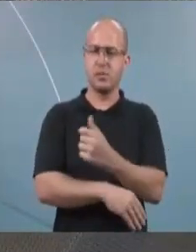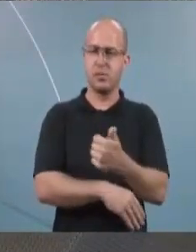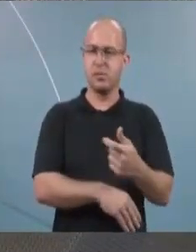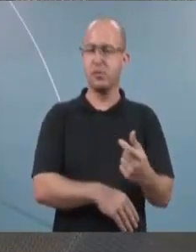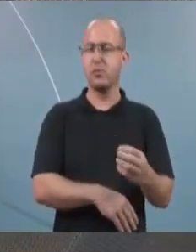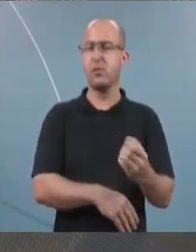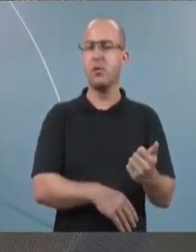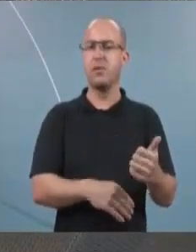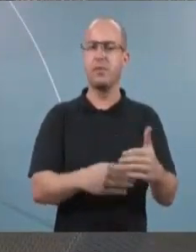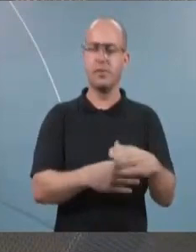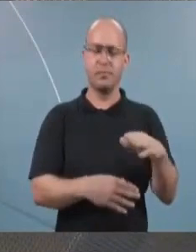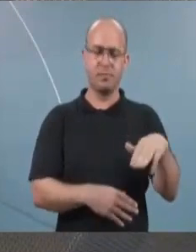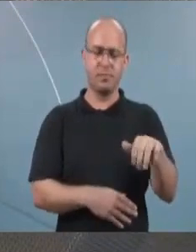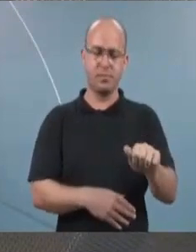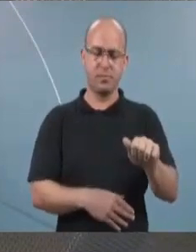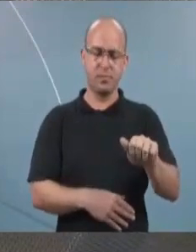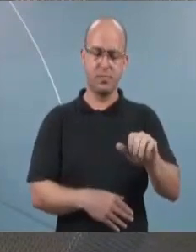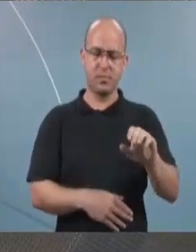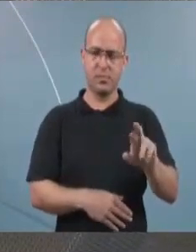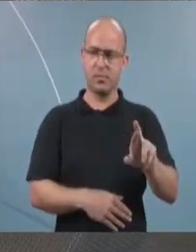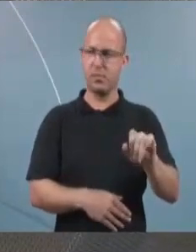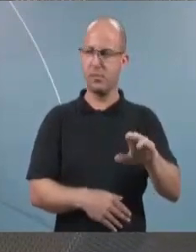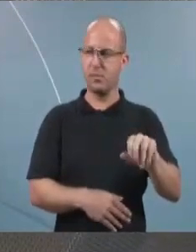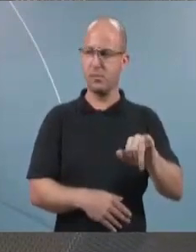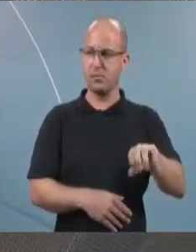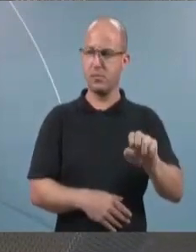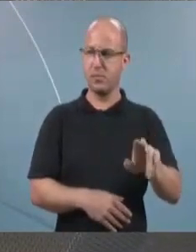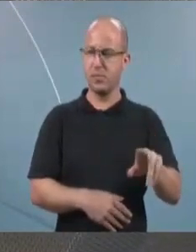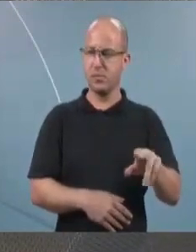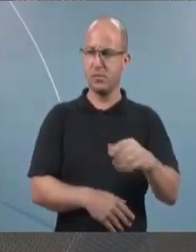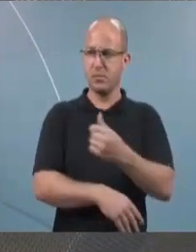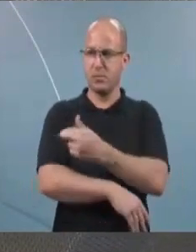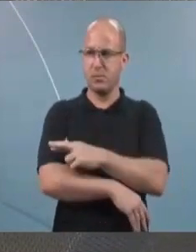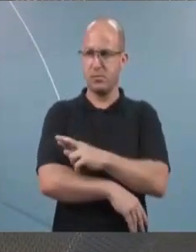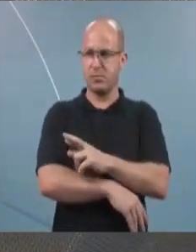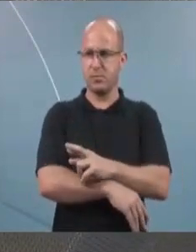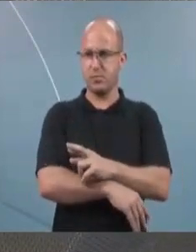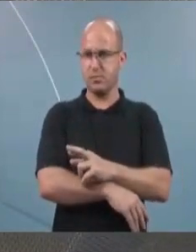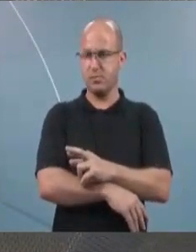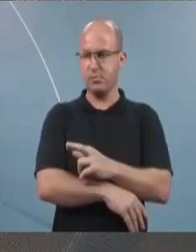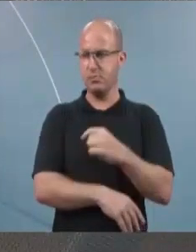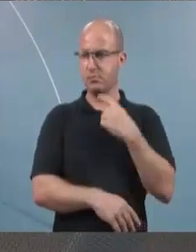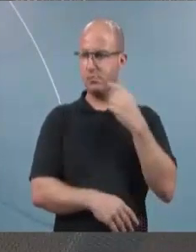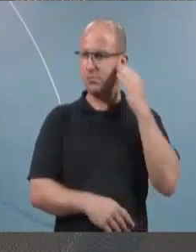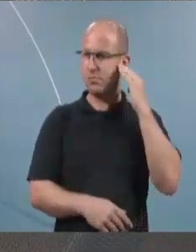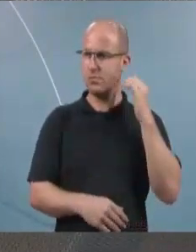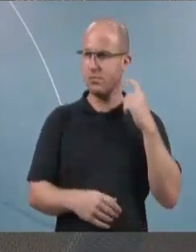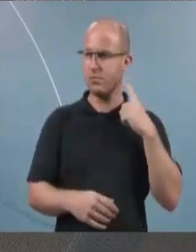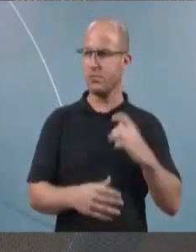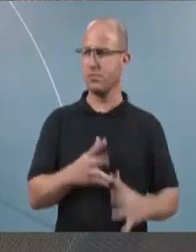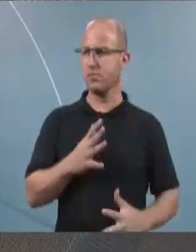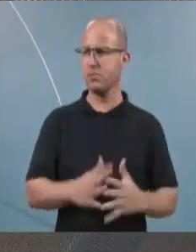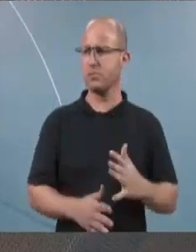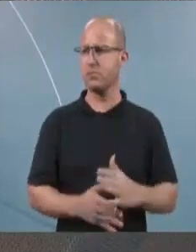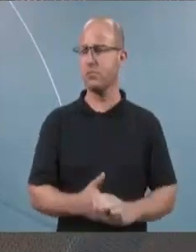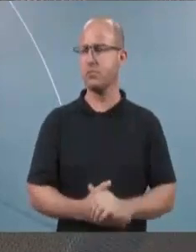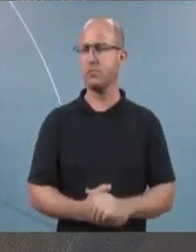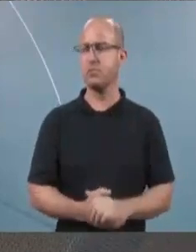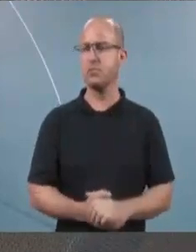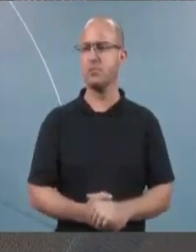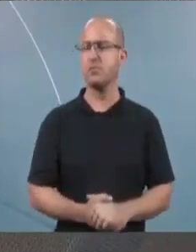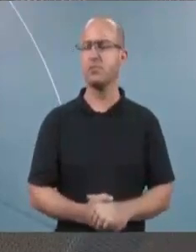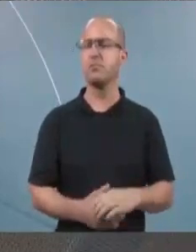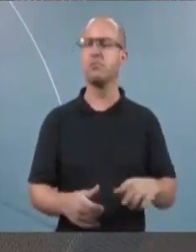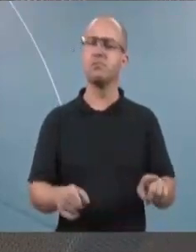Maracajaú a RN 021 da BR101 até Rio do Fogo